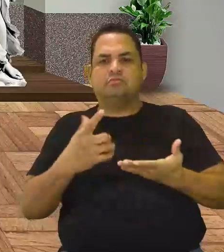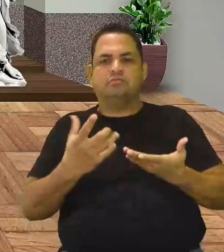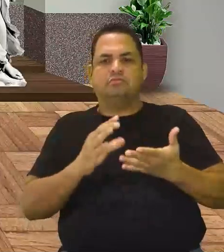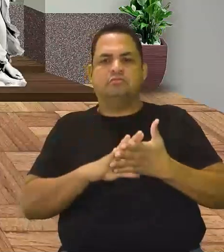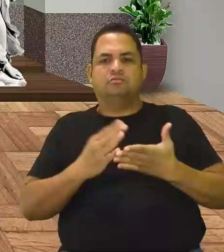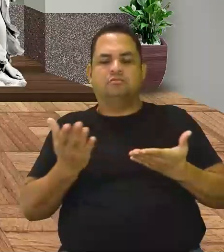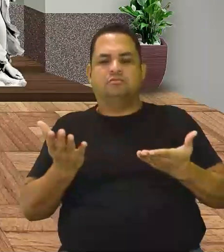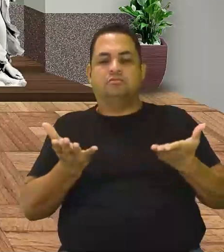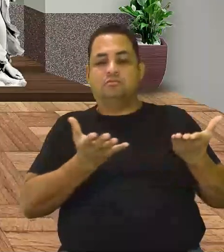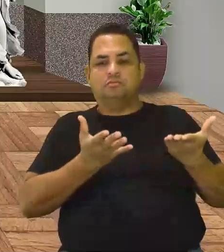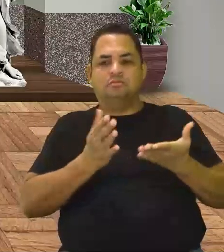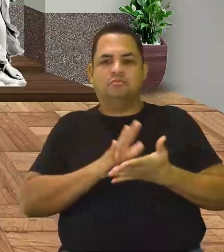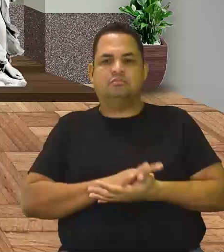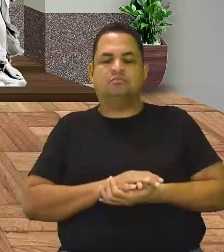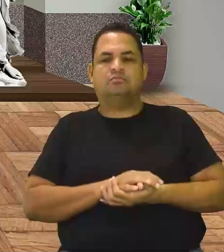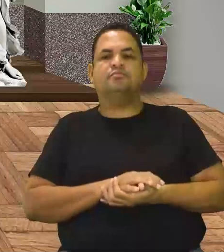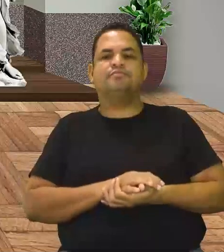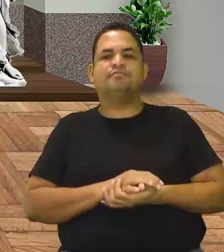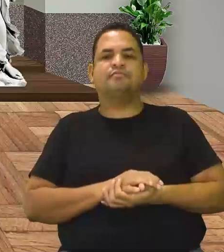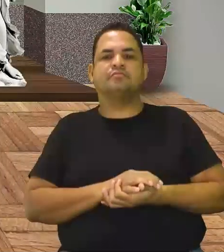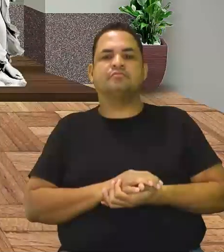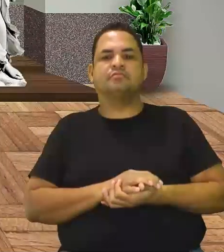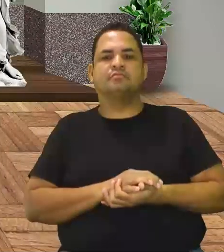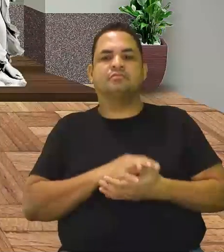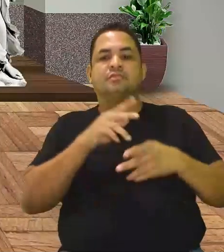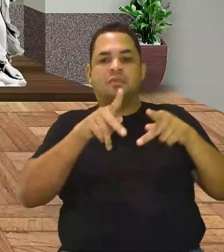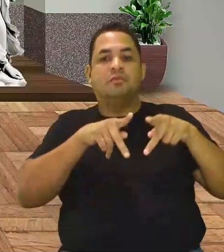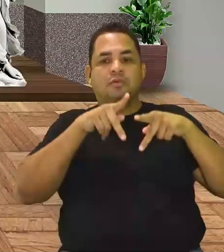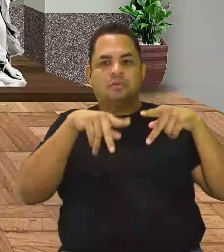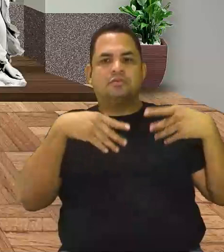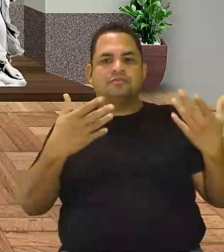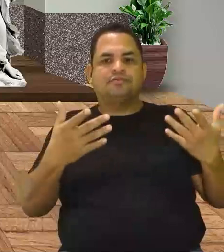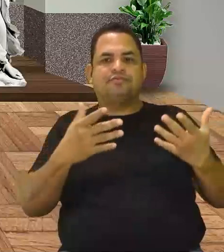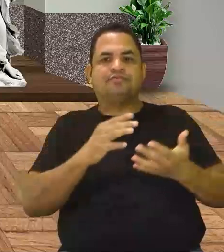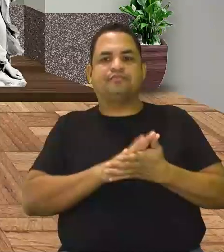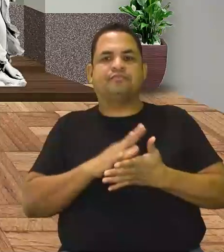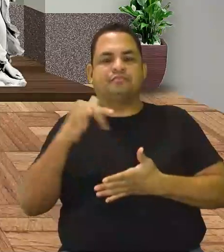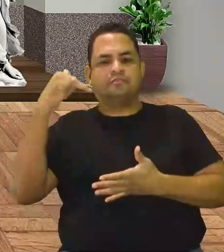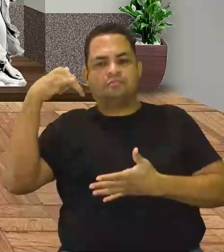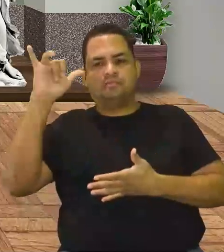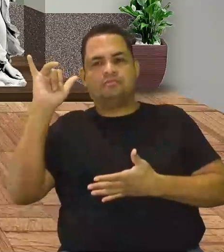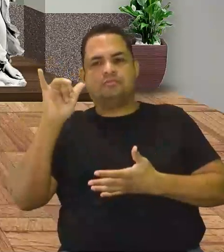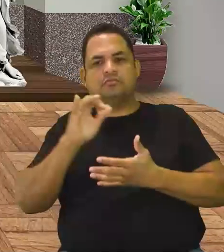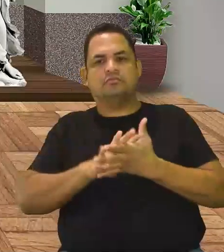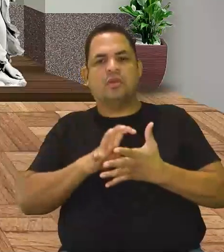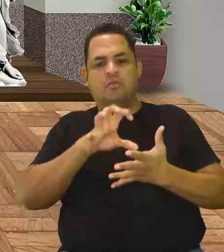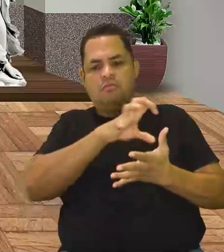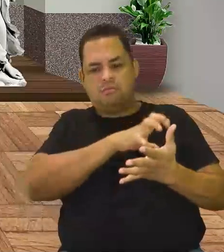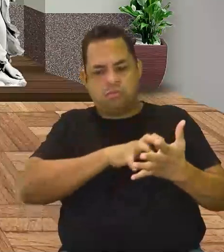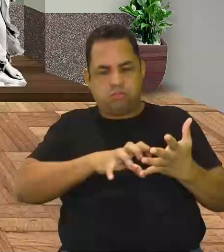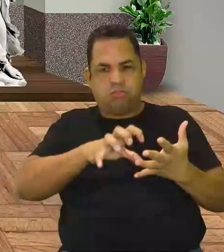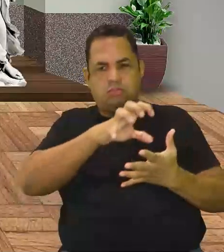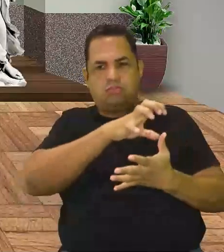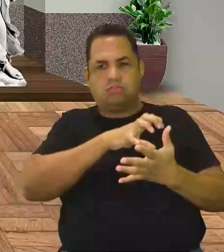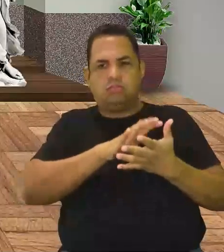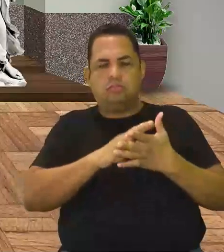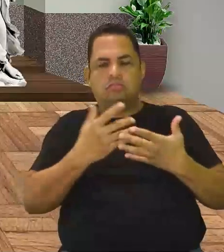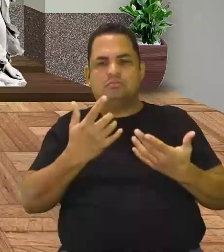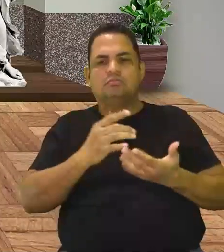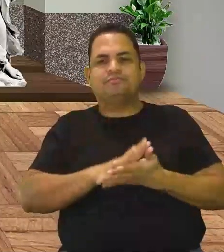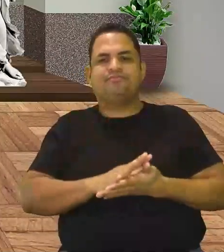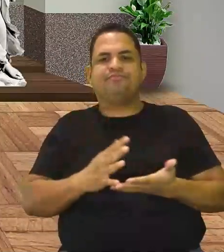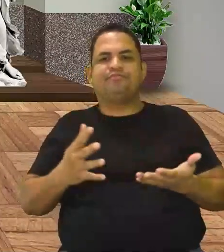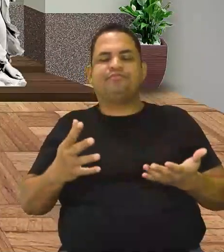tentava agradar os dois lados. Isso é o populismo, para evitar a luta de classe, para evitar um conflito